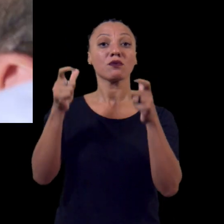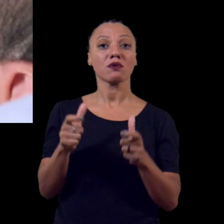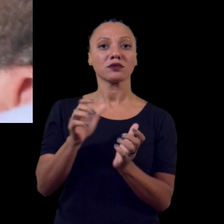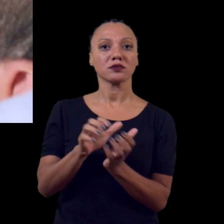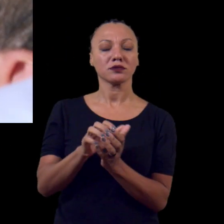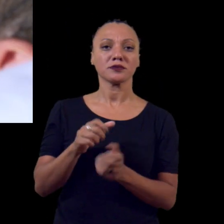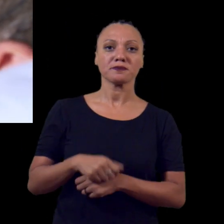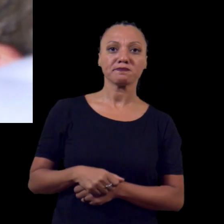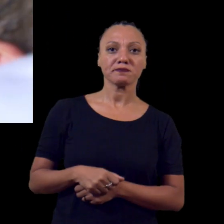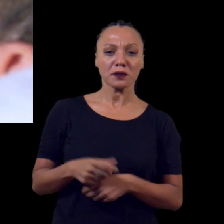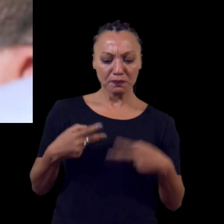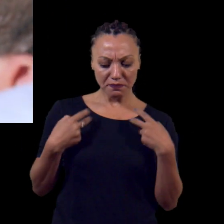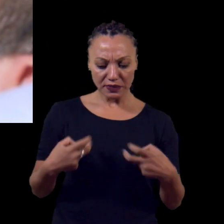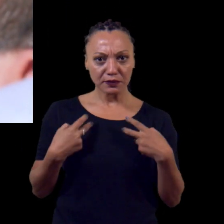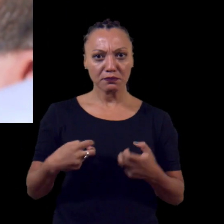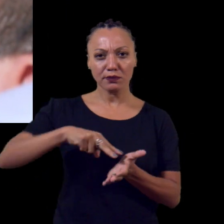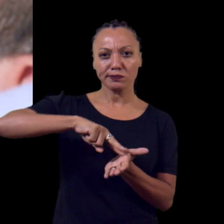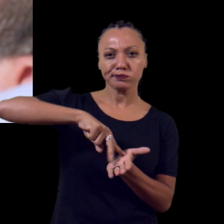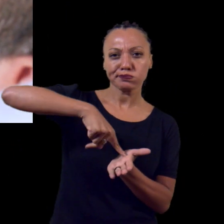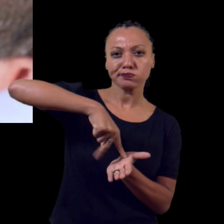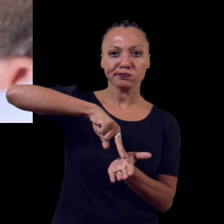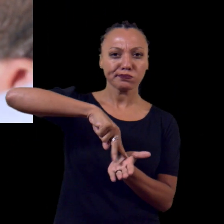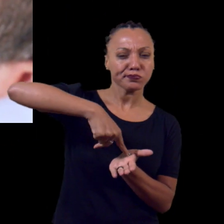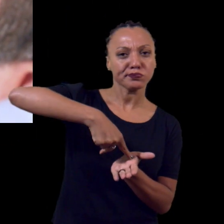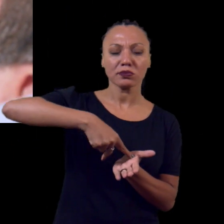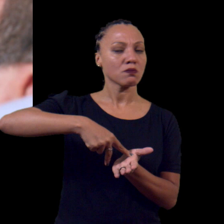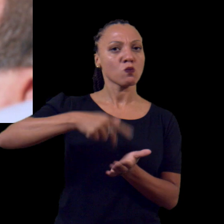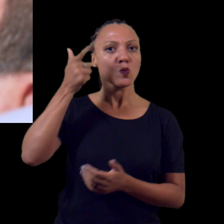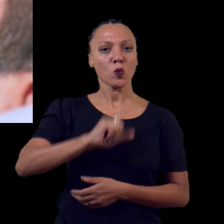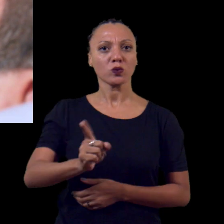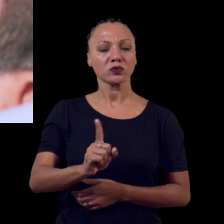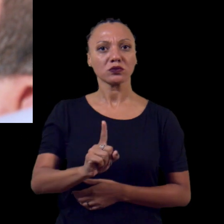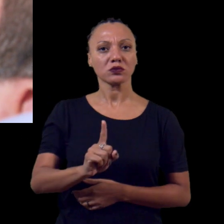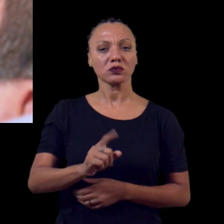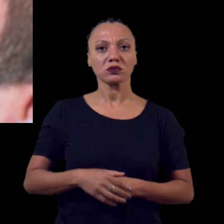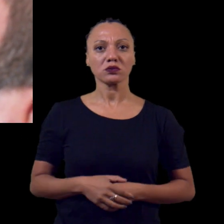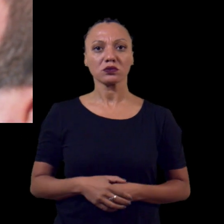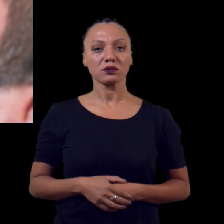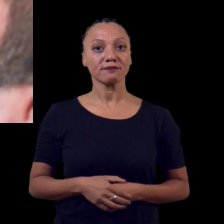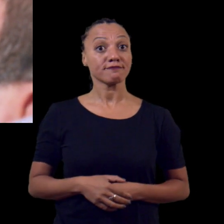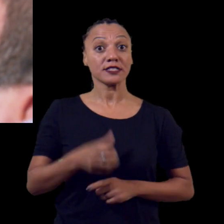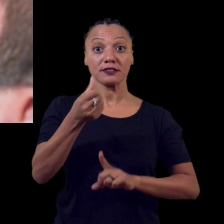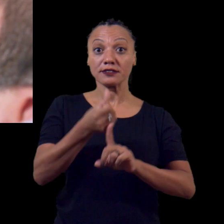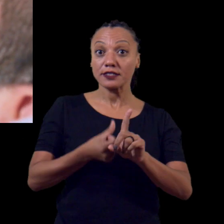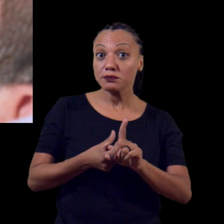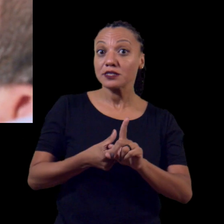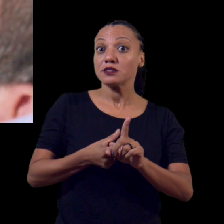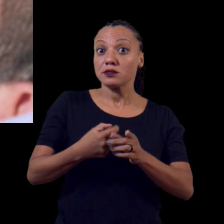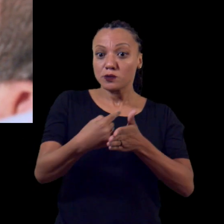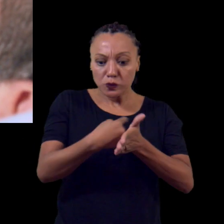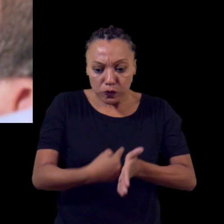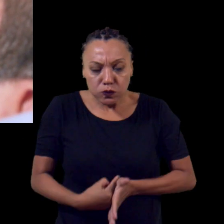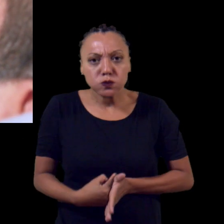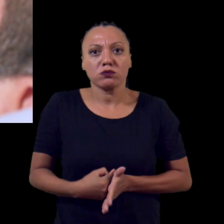em Recife, quando observei que não conseguia dobrar minha perna para trás normalmente em um exercício. Foram mais de 6 meses